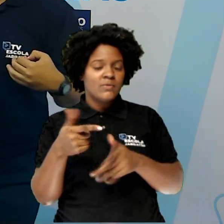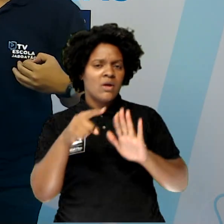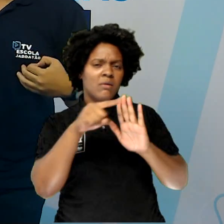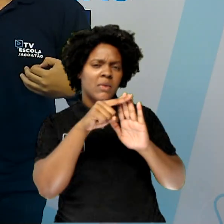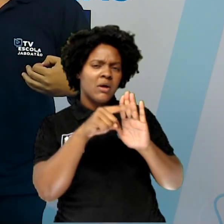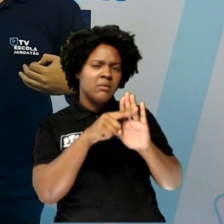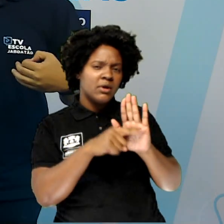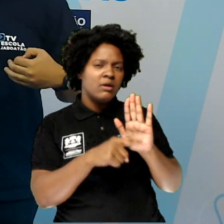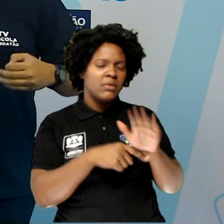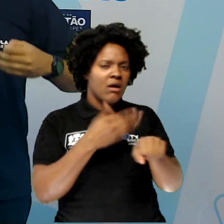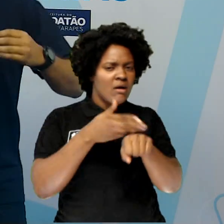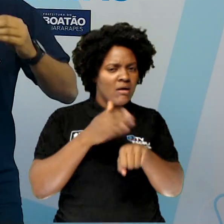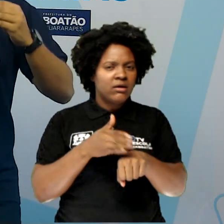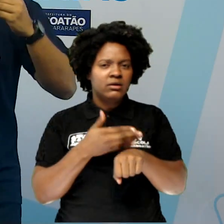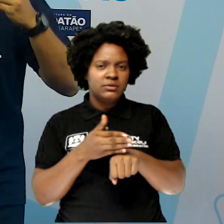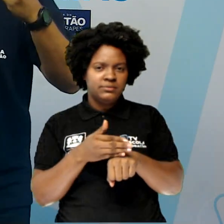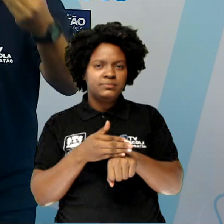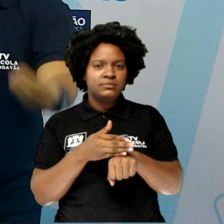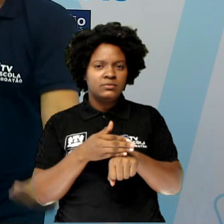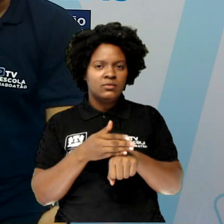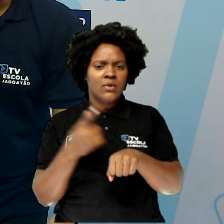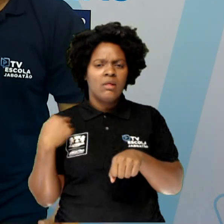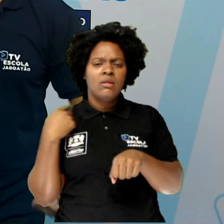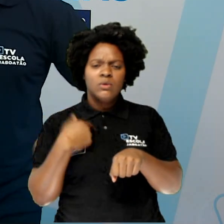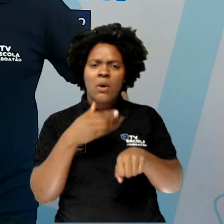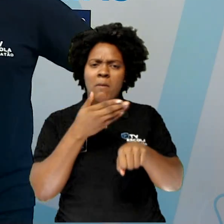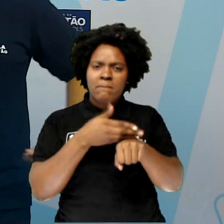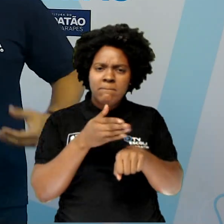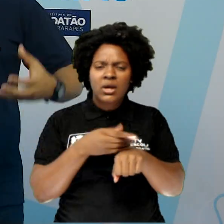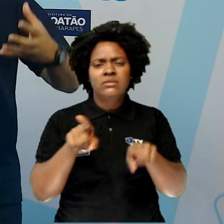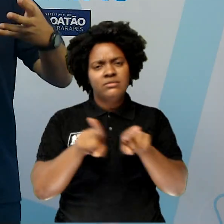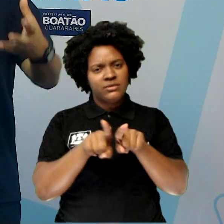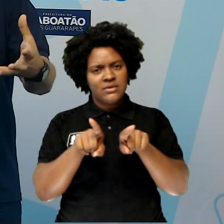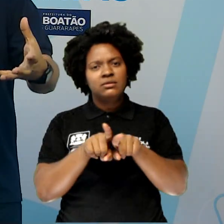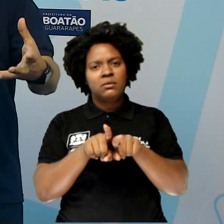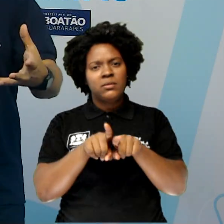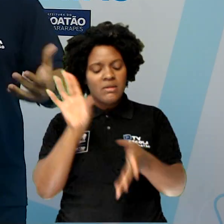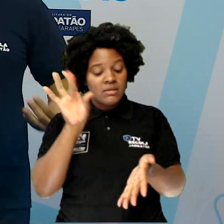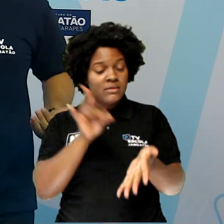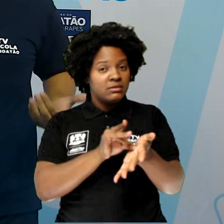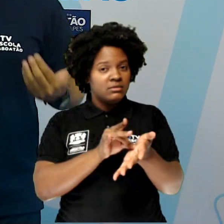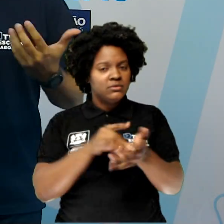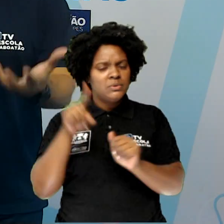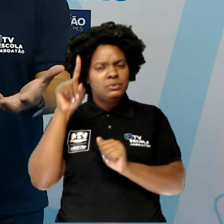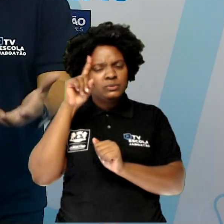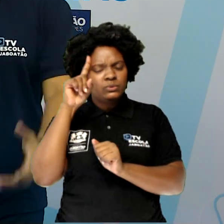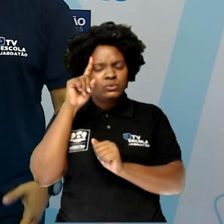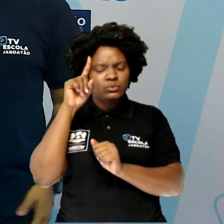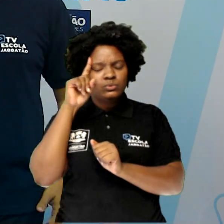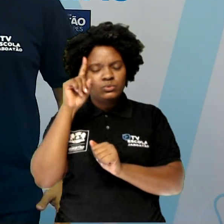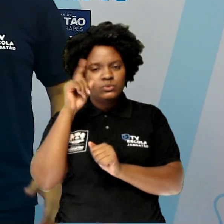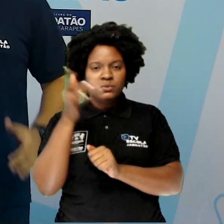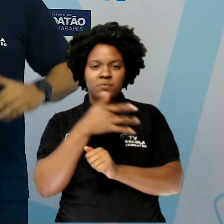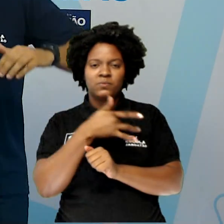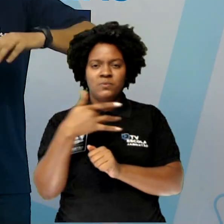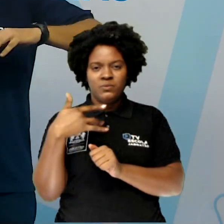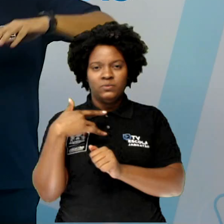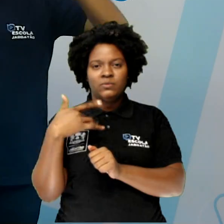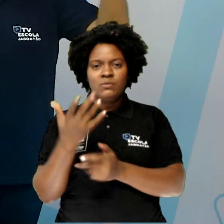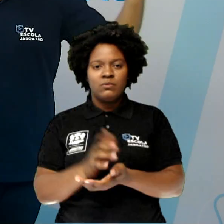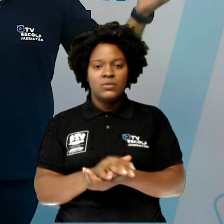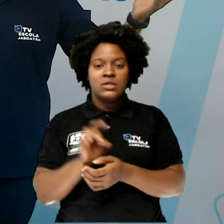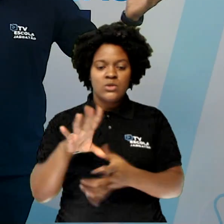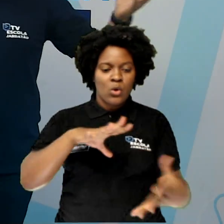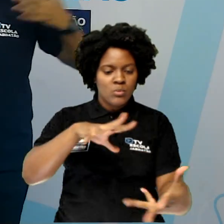esses 5 hábitos, vamos praticar esses 5 hábitos no nosso cotidiano que sejam saudáveis não só para o